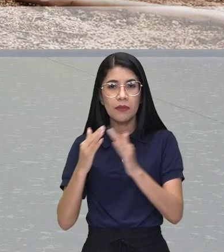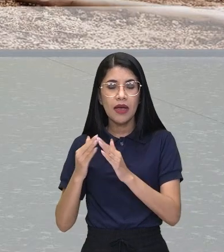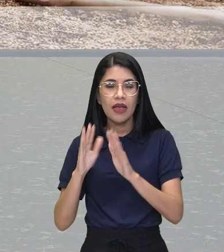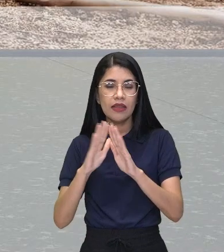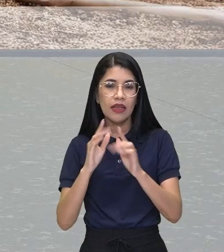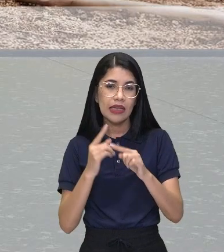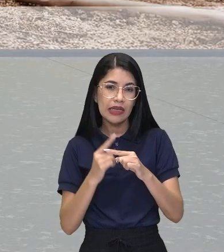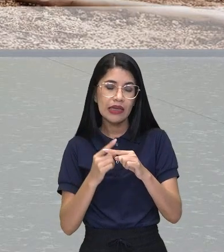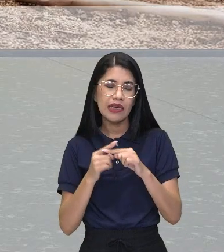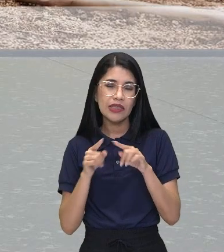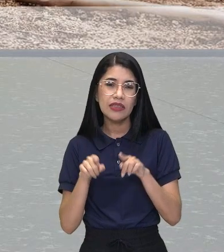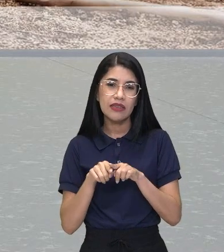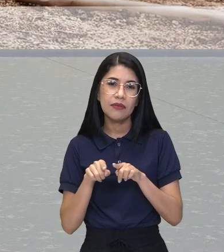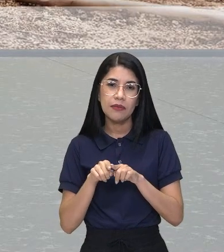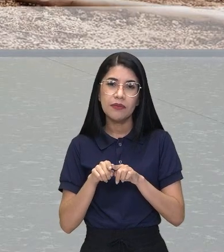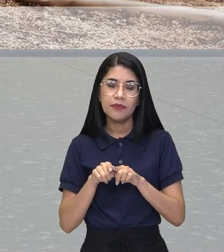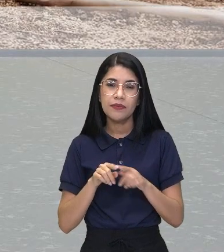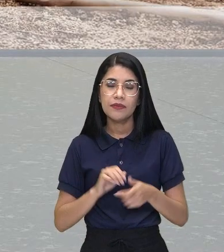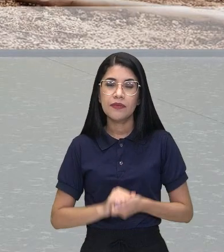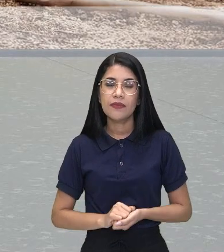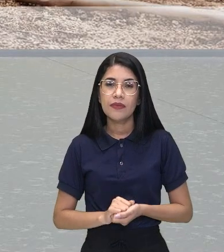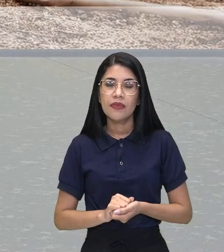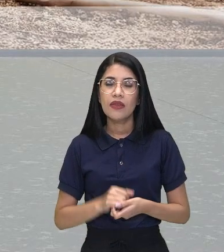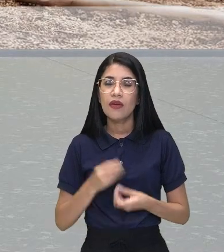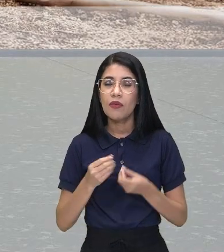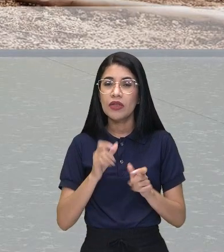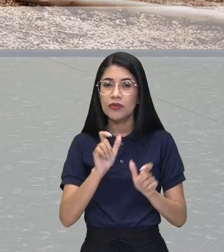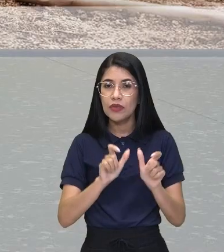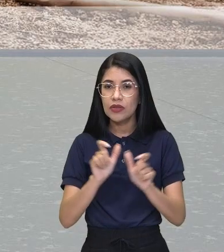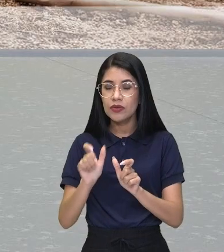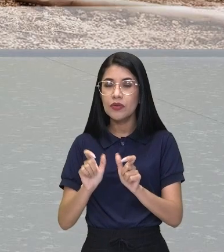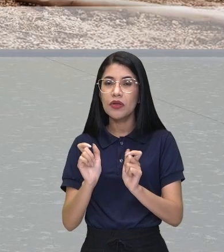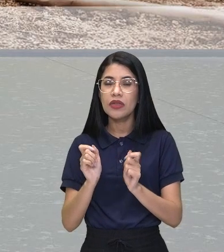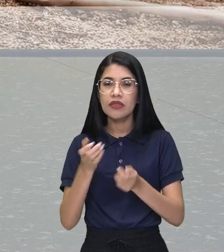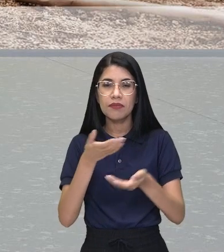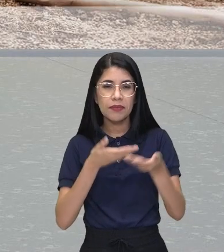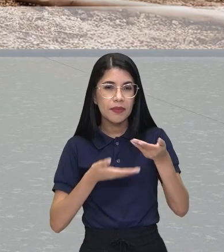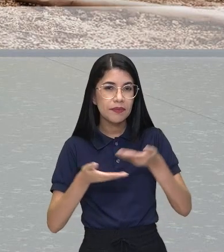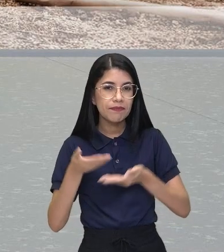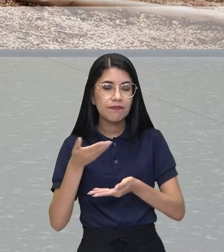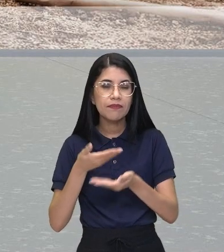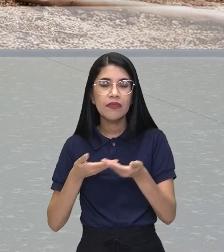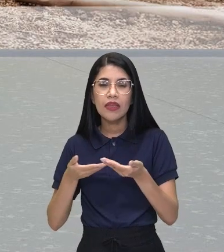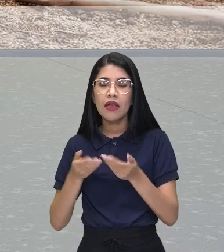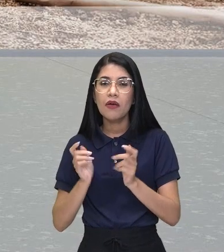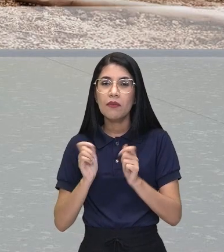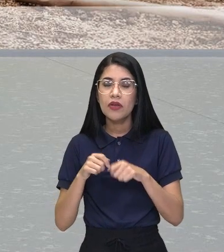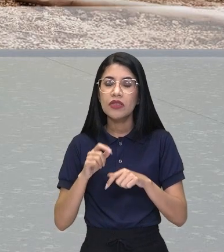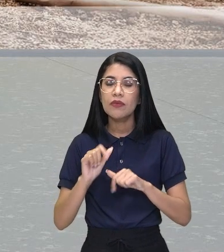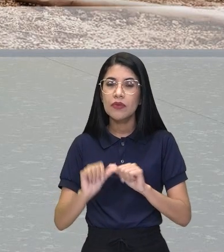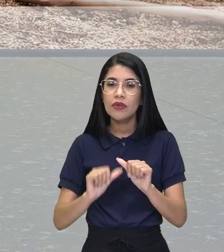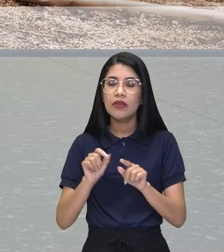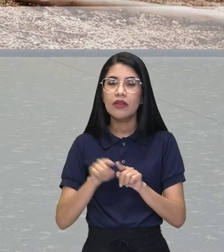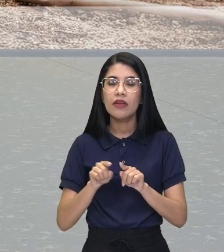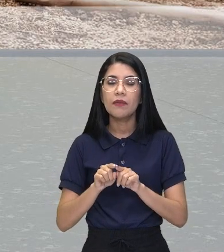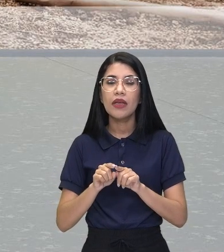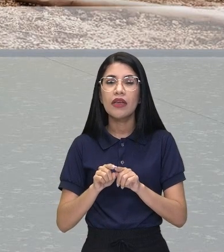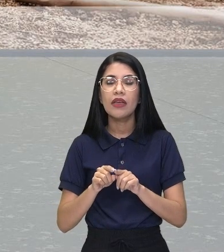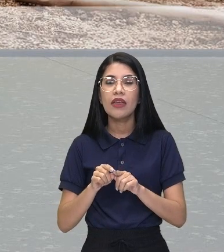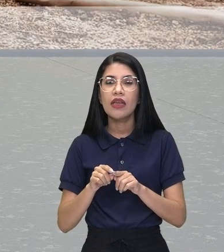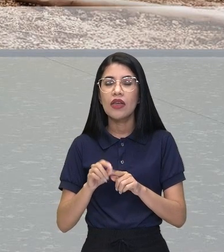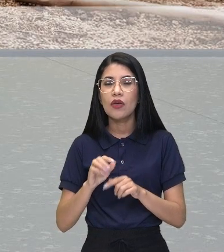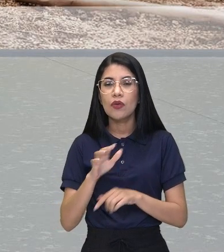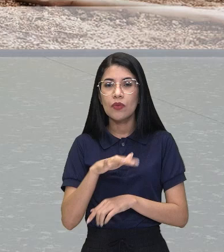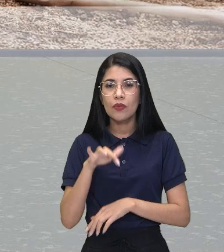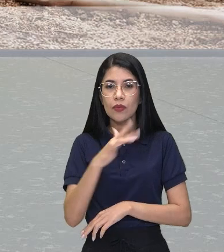para quem frequenta, né? Com as suas pessoas ali com as quais você convive, né? E a questão ambiental também passa por isso. E